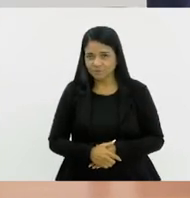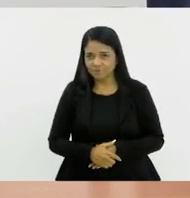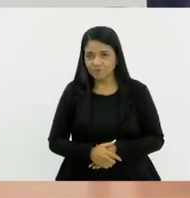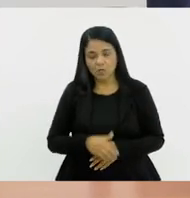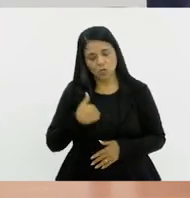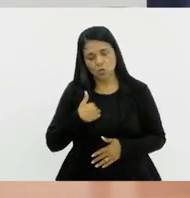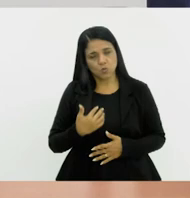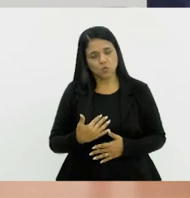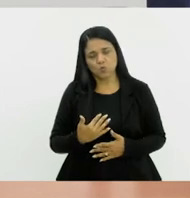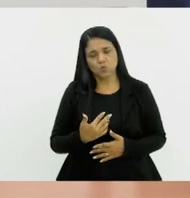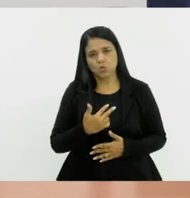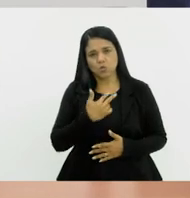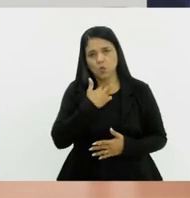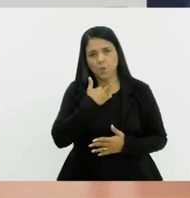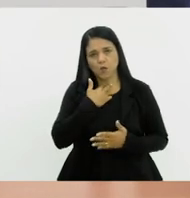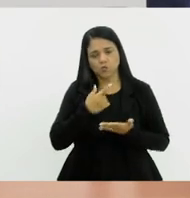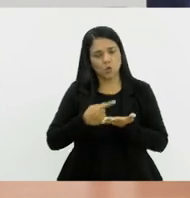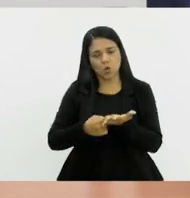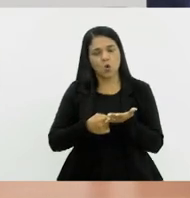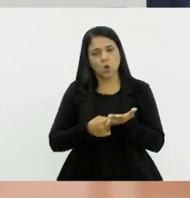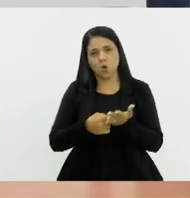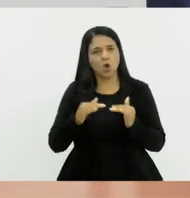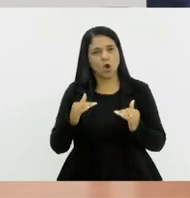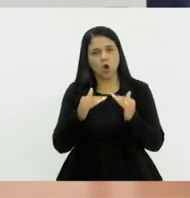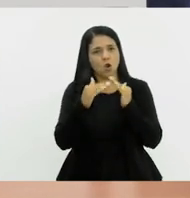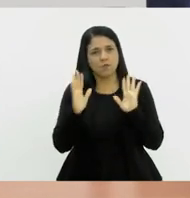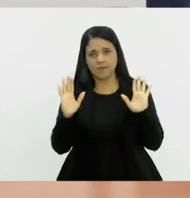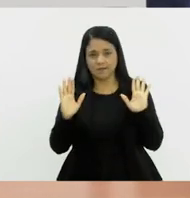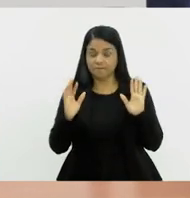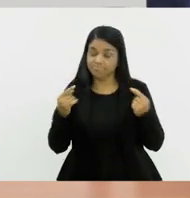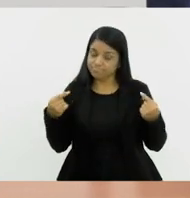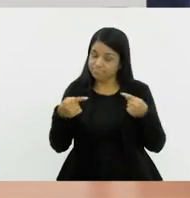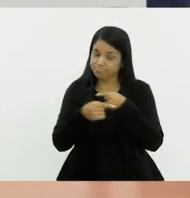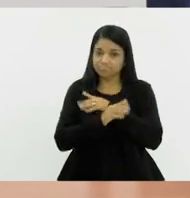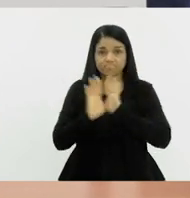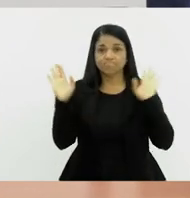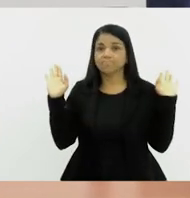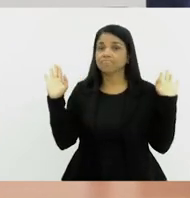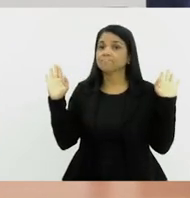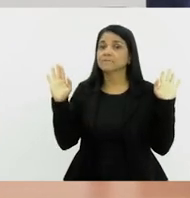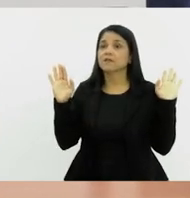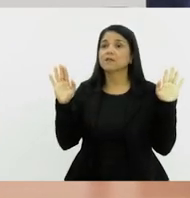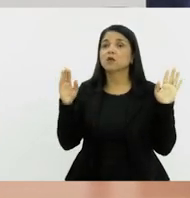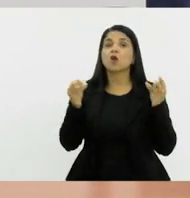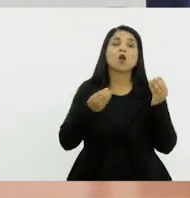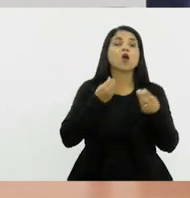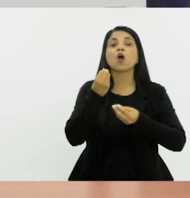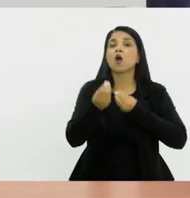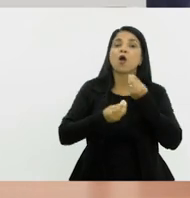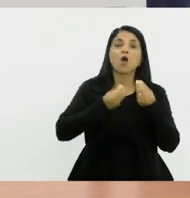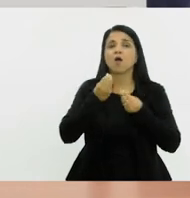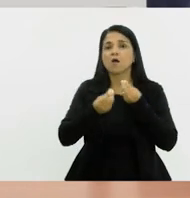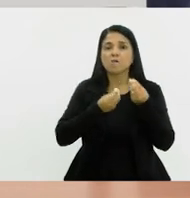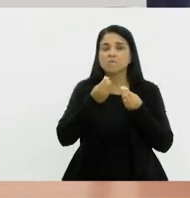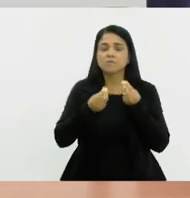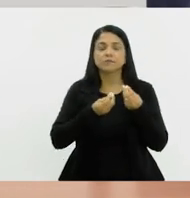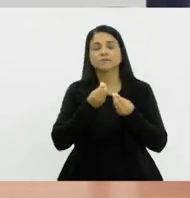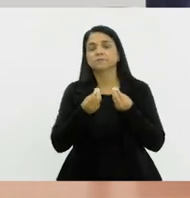compactuar com isso. Então, aí vai ter divergência, eu não sei de que maneira isso vai